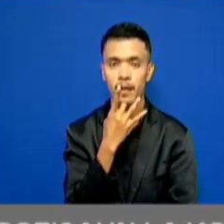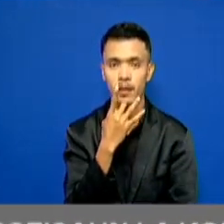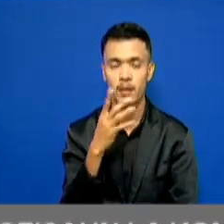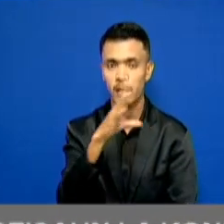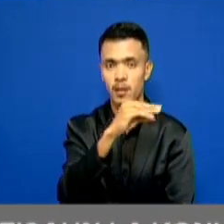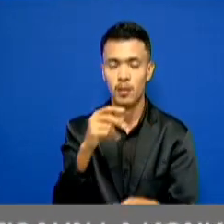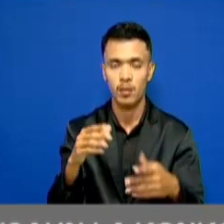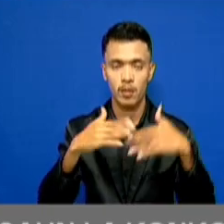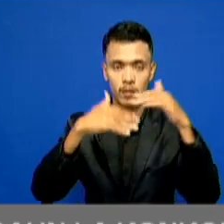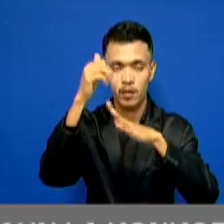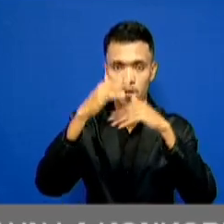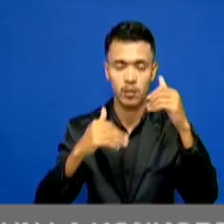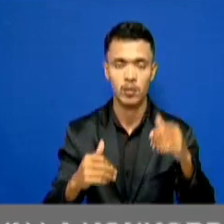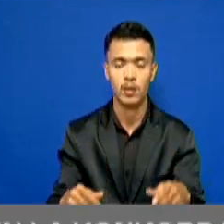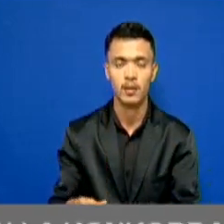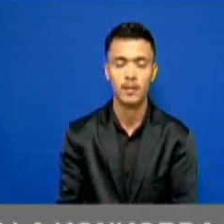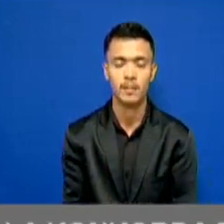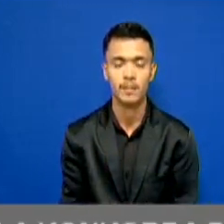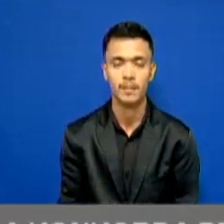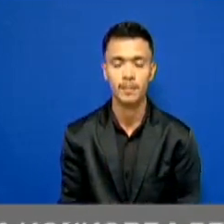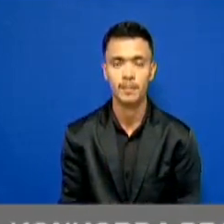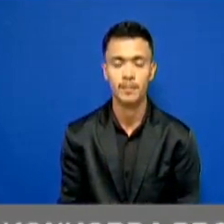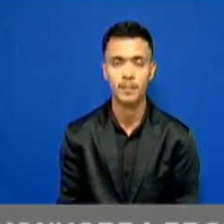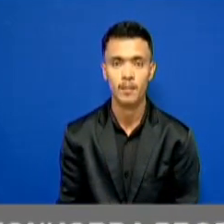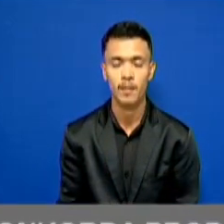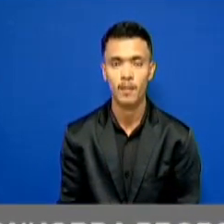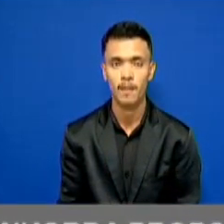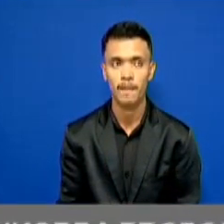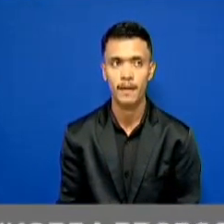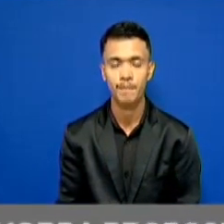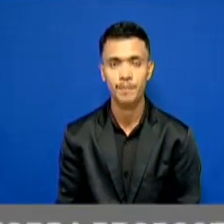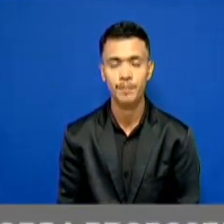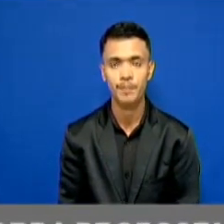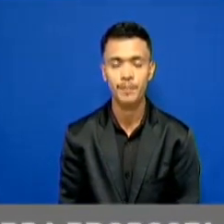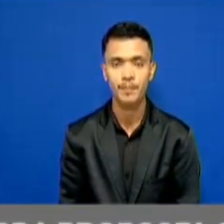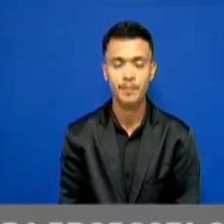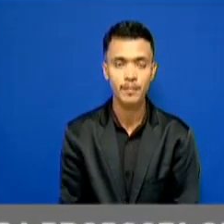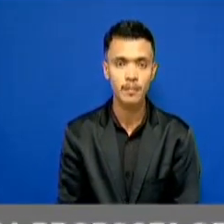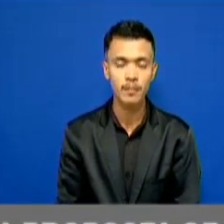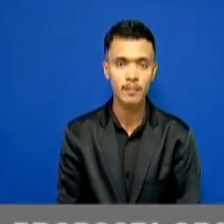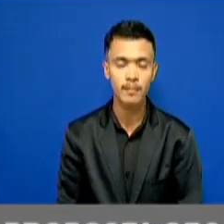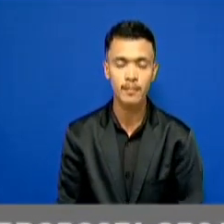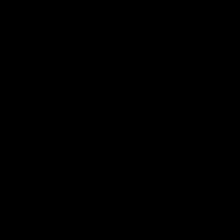na condição infraestrutura básica Sira Selutan. Manuel Alves, Olandino Paiseco, ba RTTL.